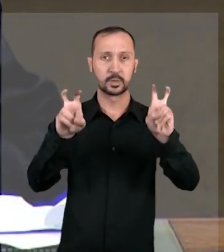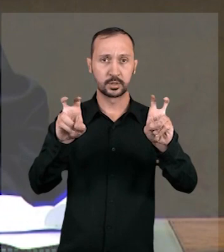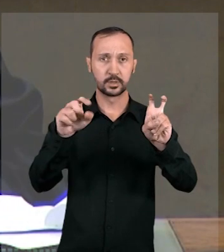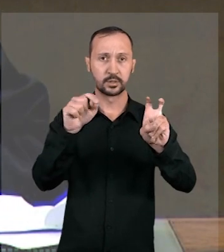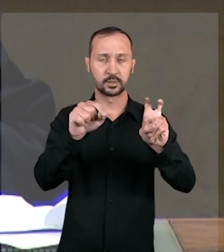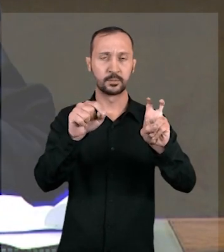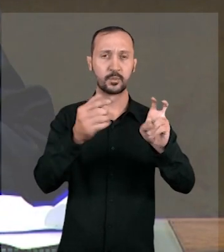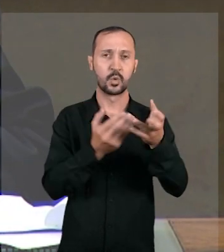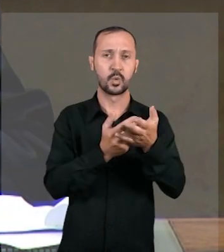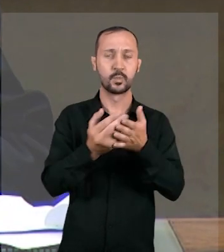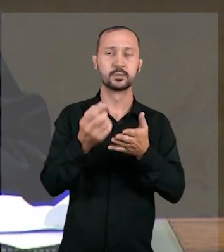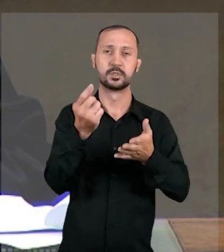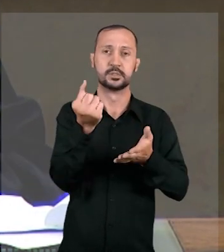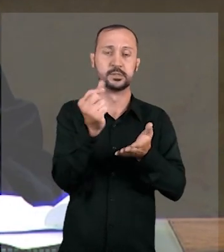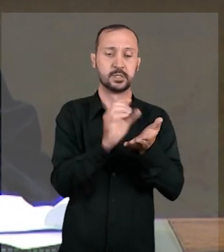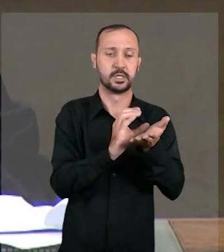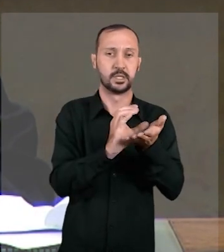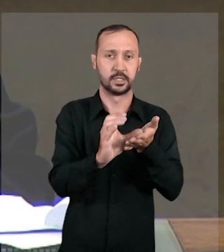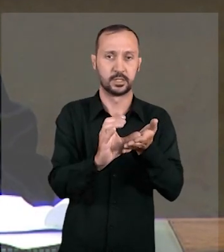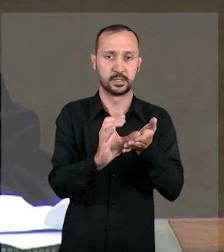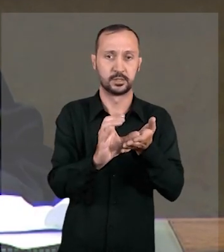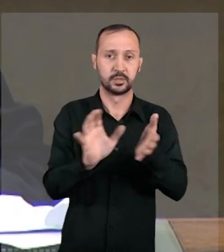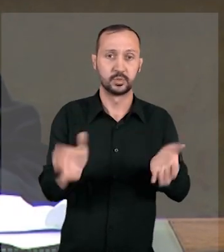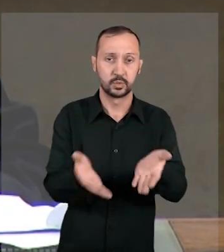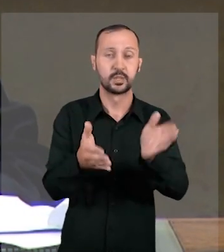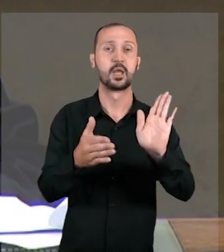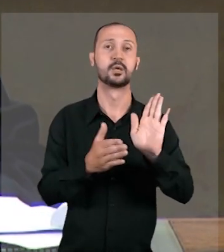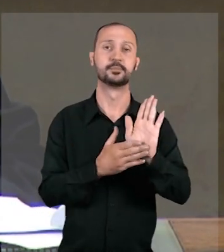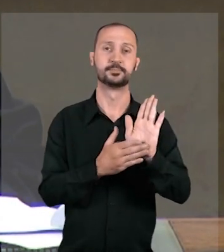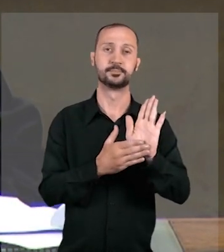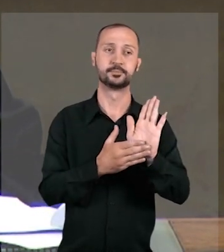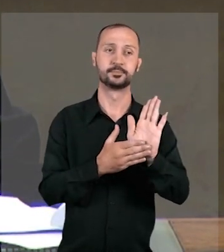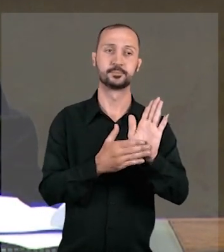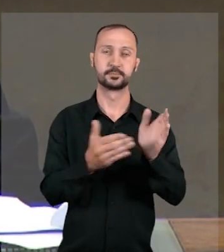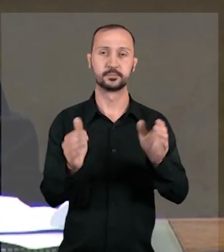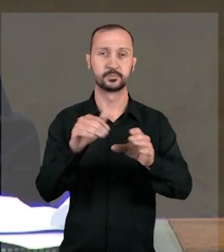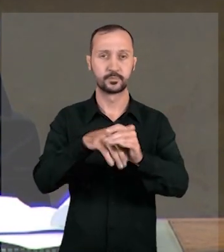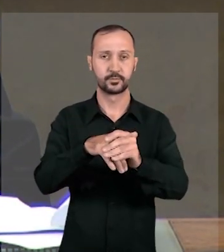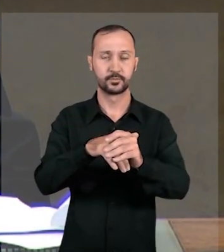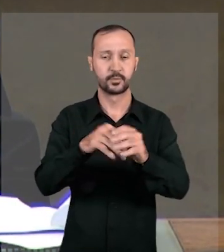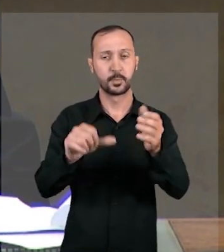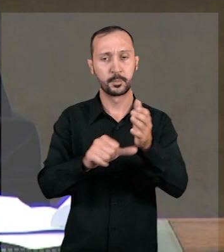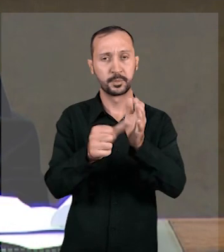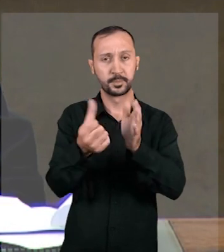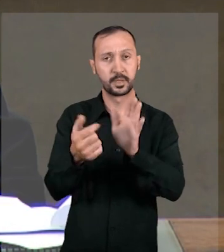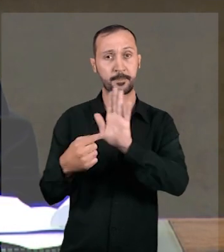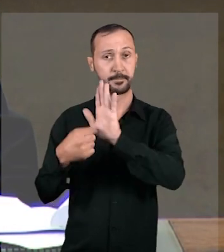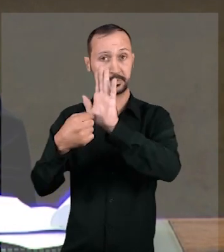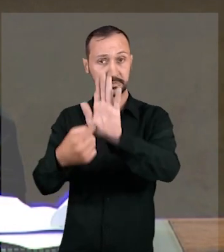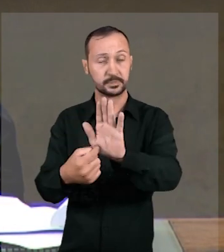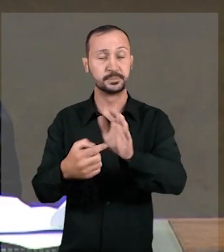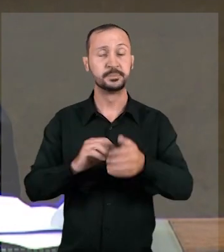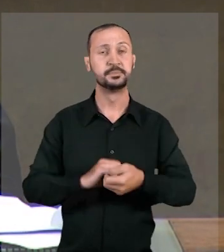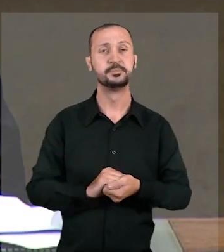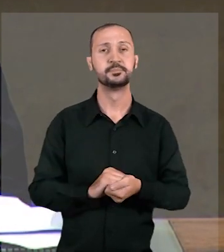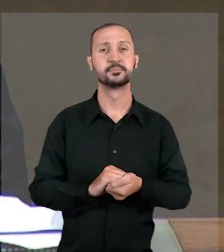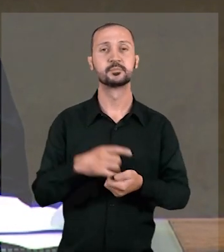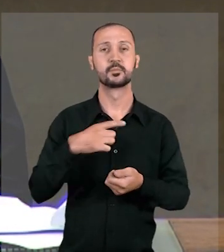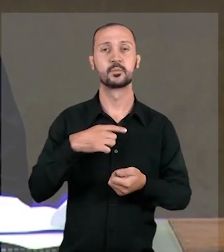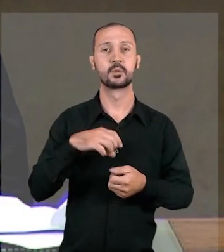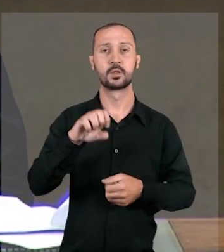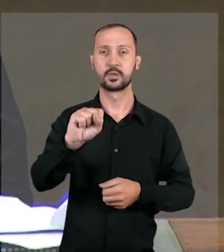Um tema, começando, portanto, pelo financiamento eleitoral, que foi objeto do primeiro